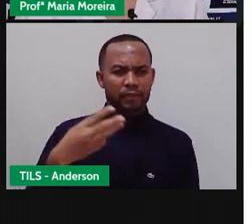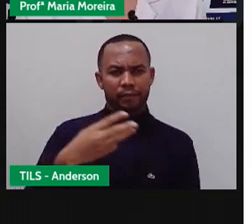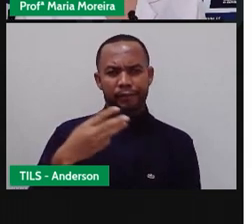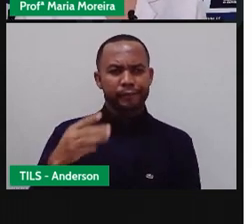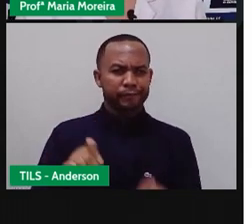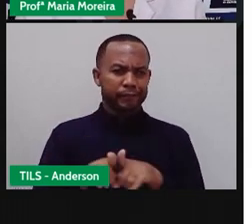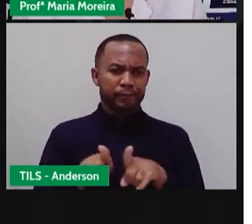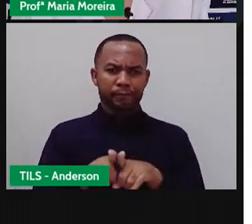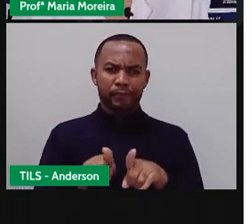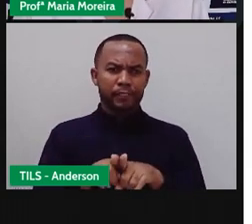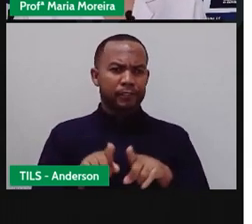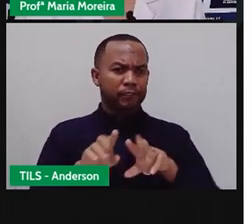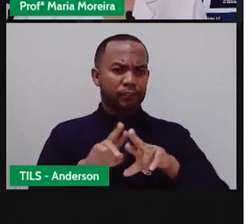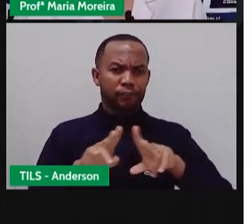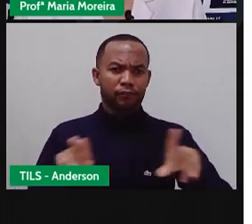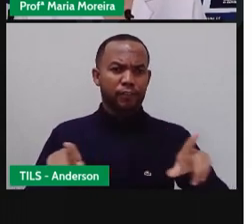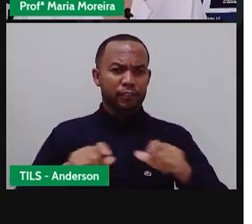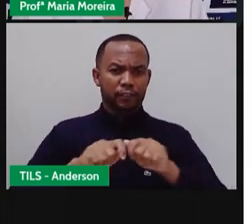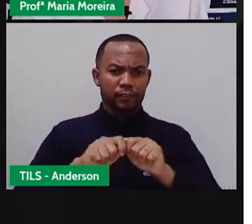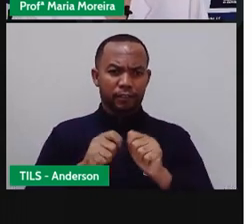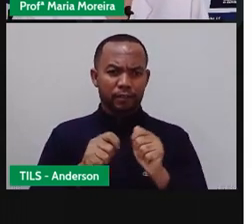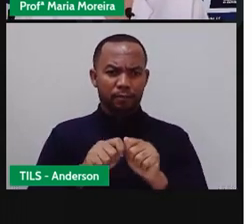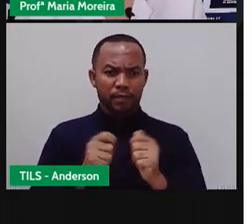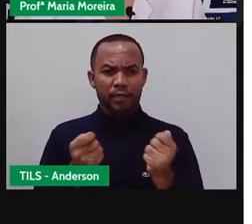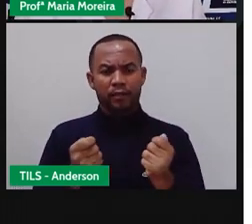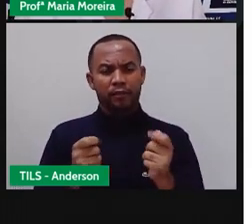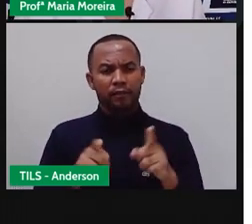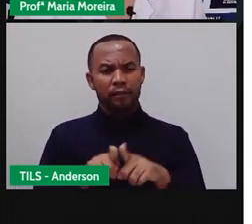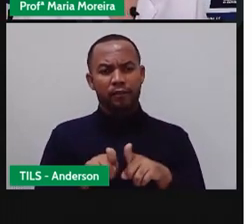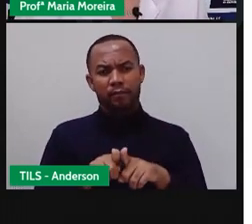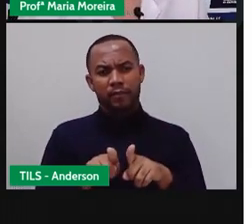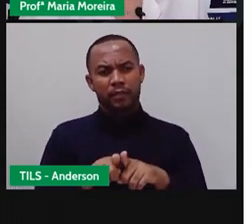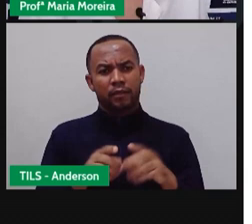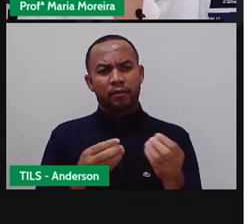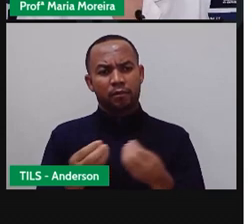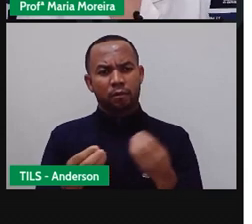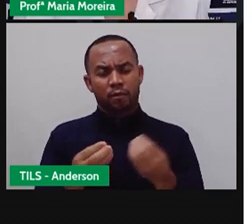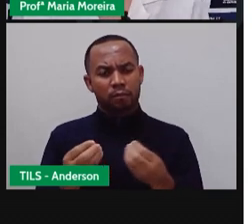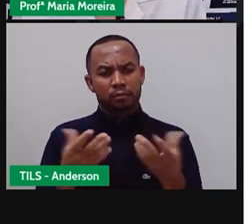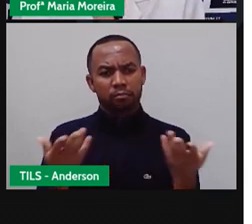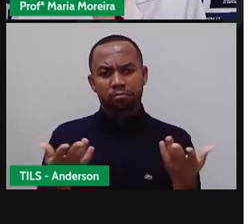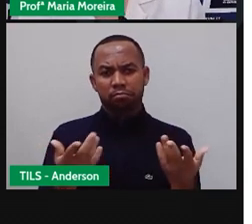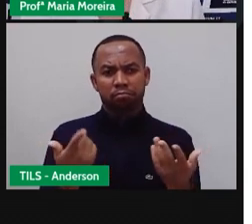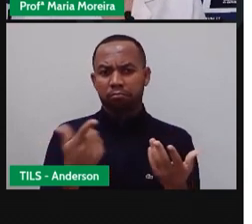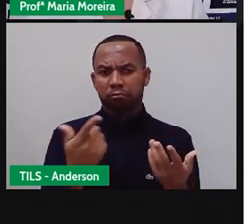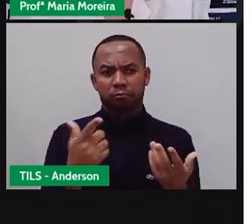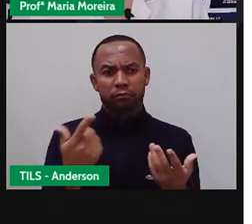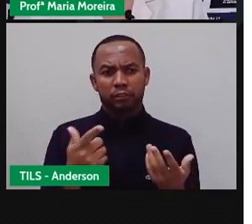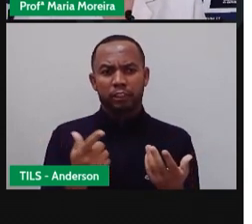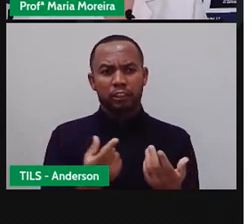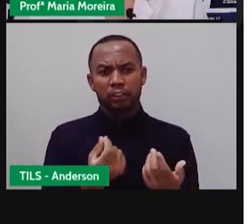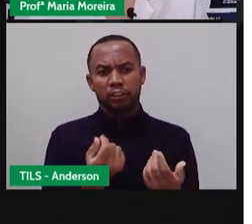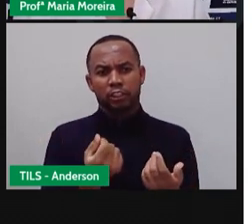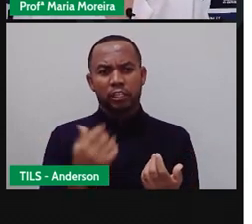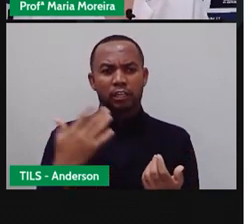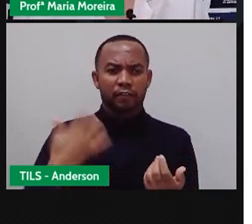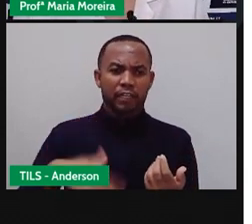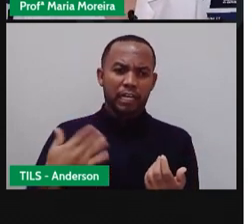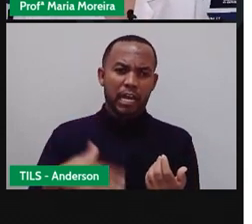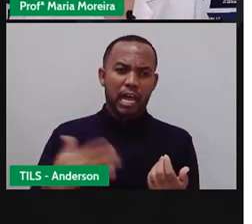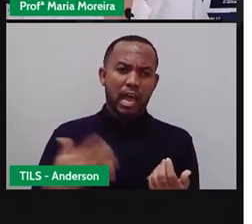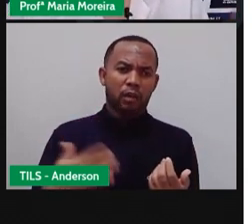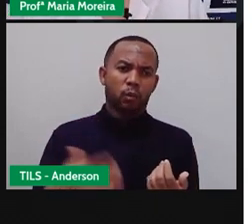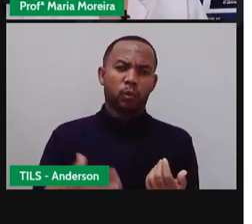quando são é quando estamos quebrados que não há como reparar ou a gente acaba não tendo dinheiro fica muito caro